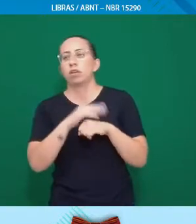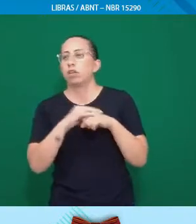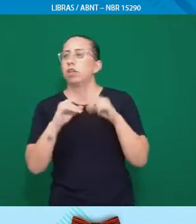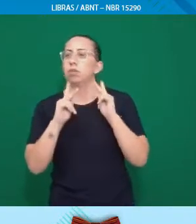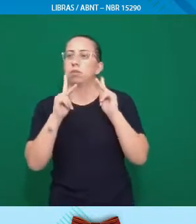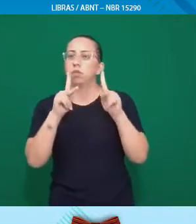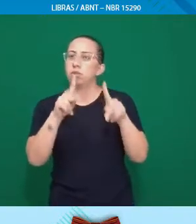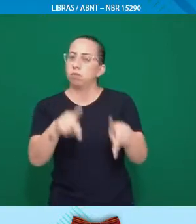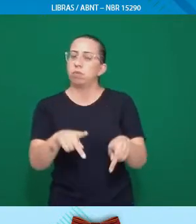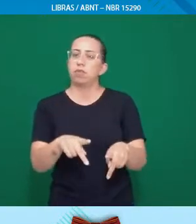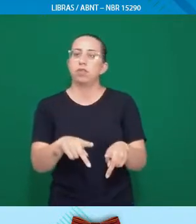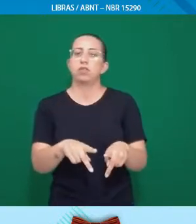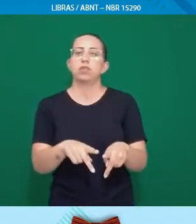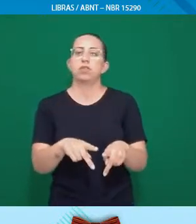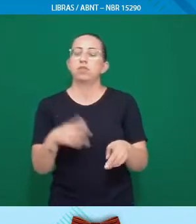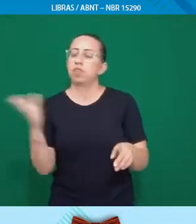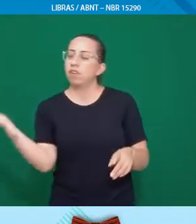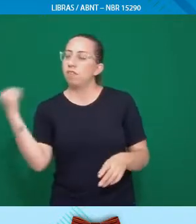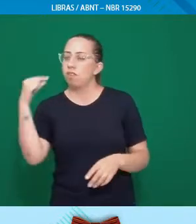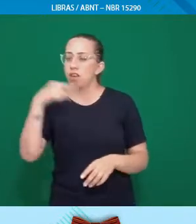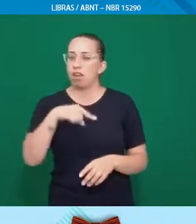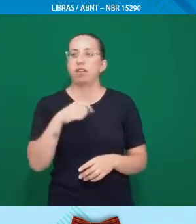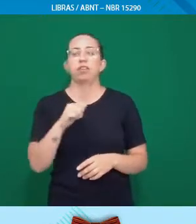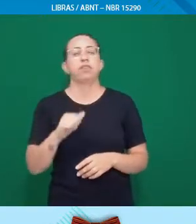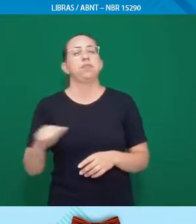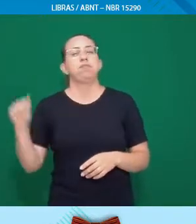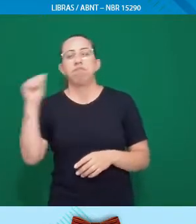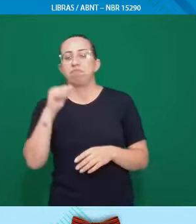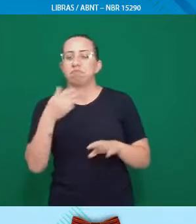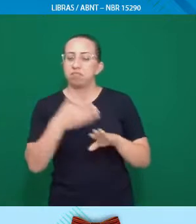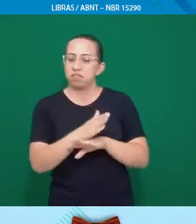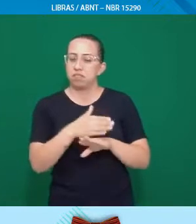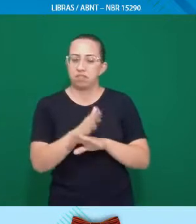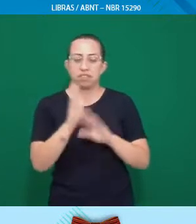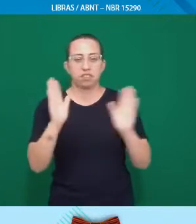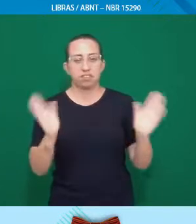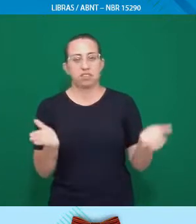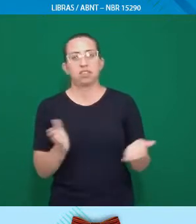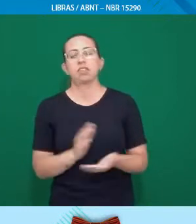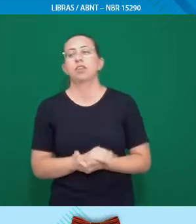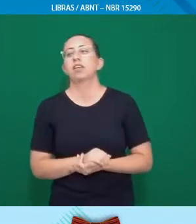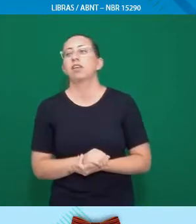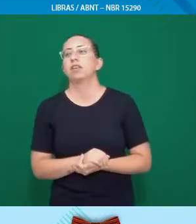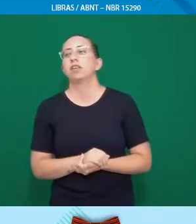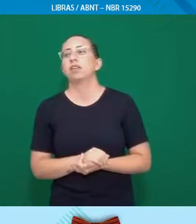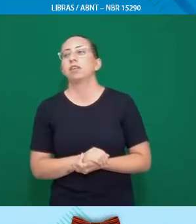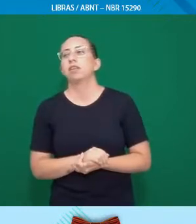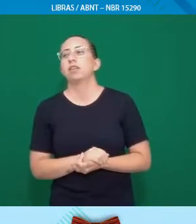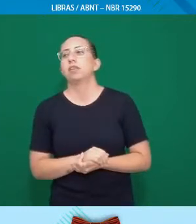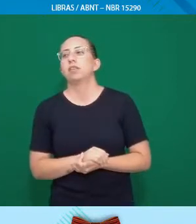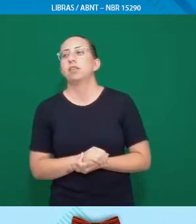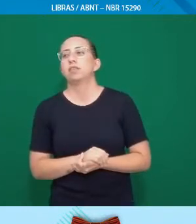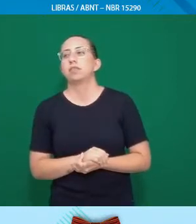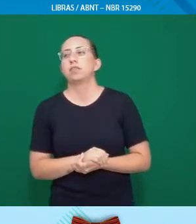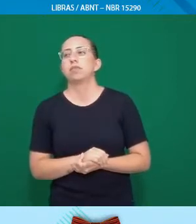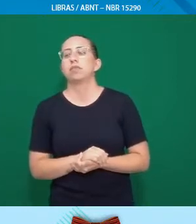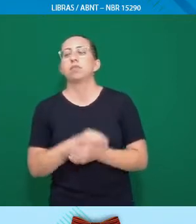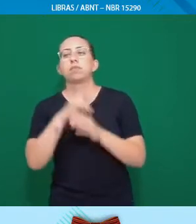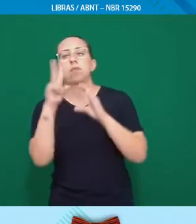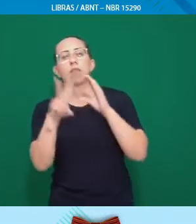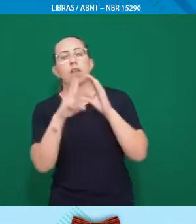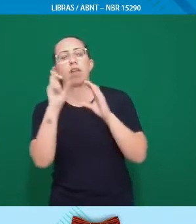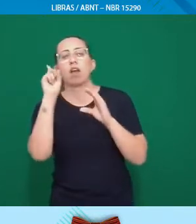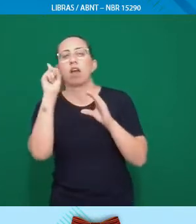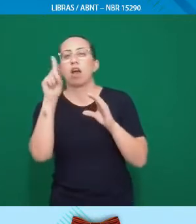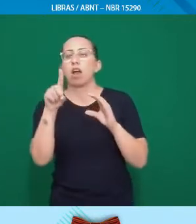pessoas que a questão pelas as entidades a gente até aproveitar só momento Lucinéia gente a câmera parceiro não